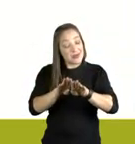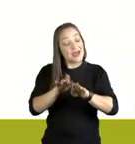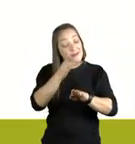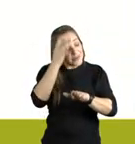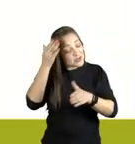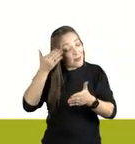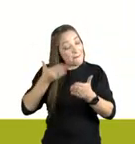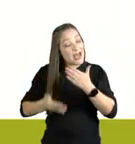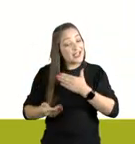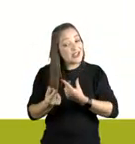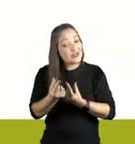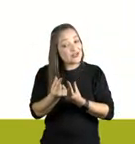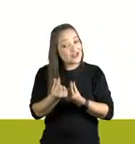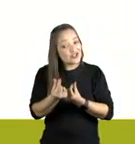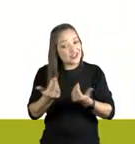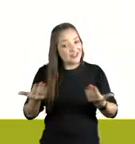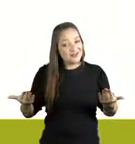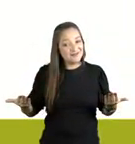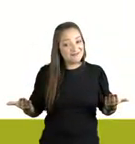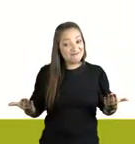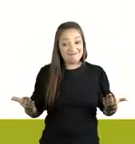nenhuma nisso. Né? Então,